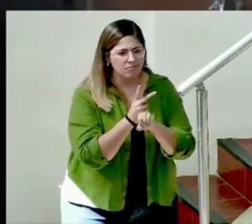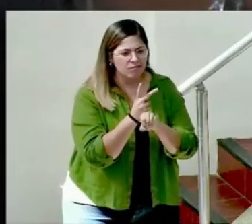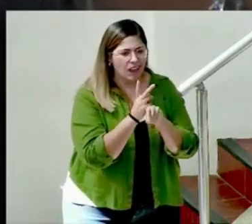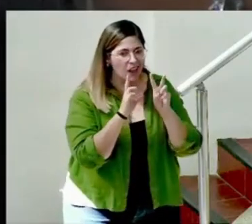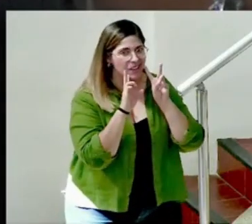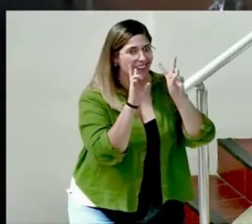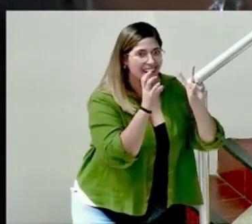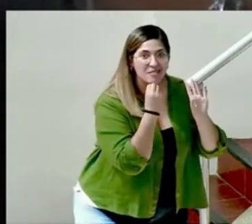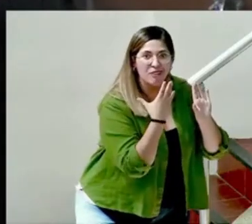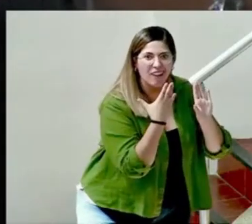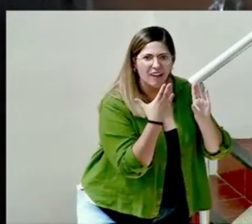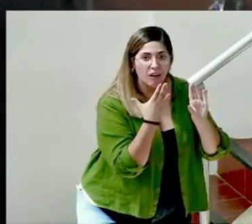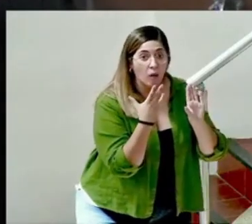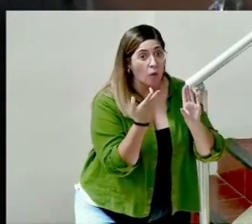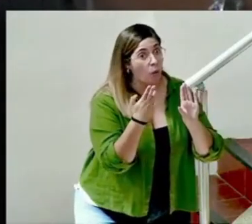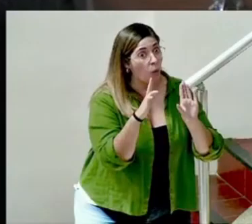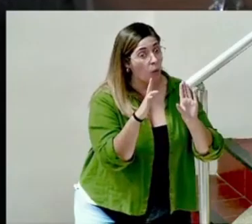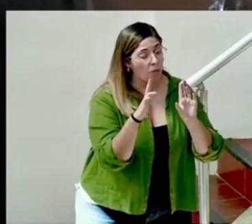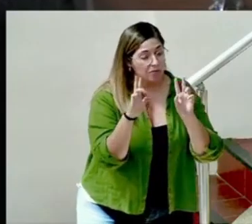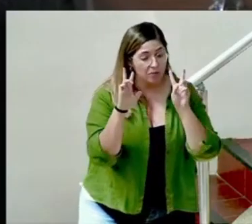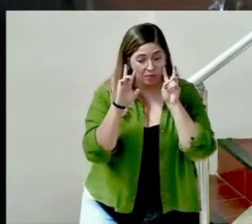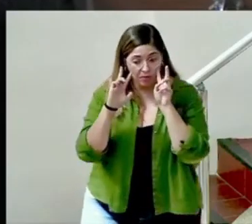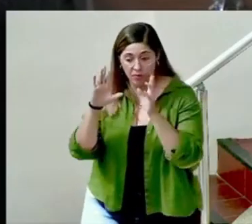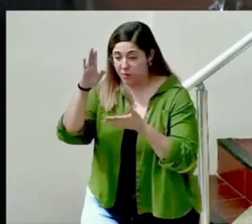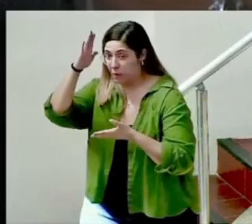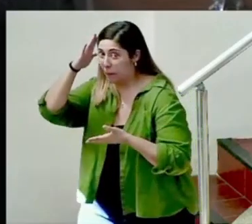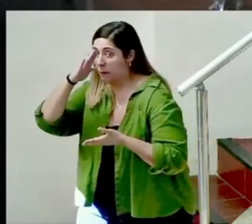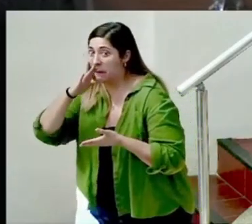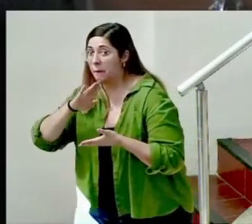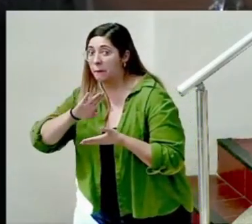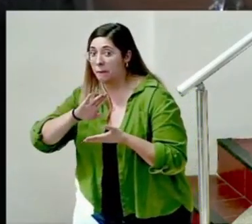olhos as coisas de Deus em primeiro lugar.